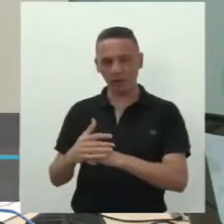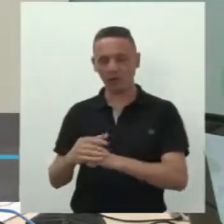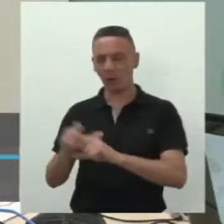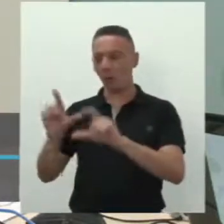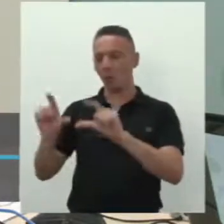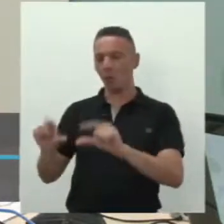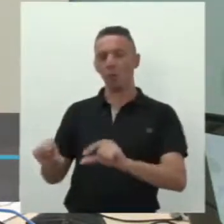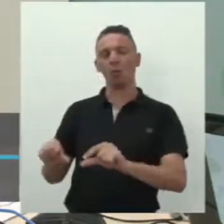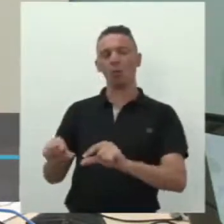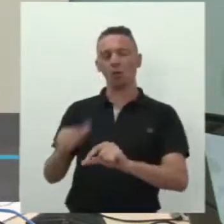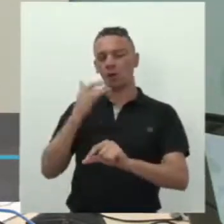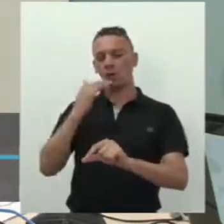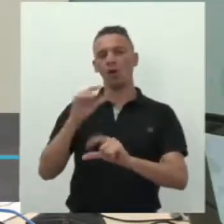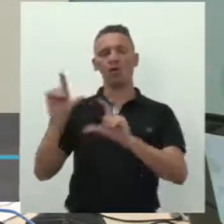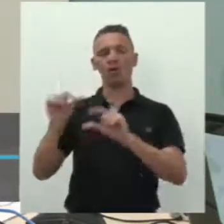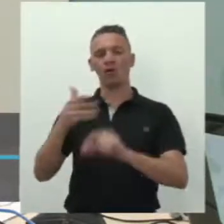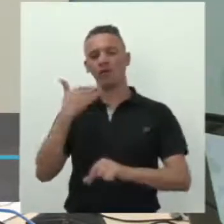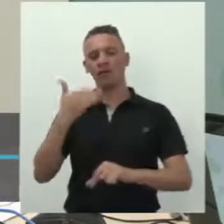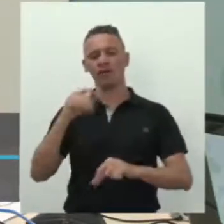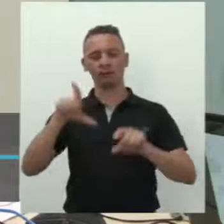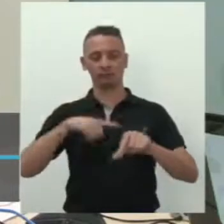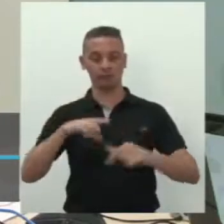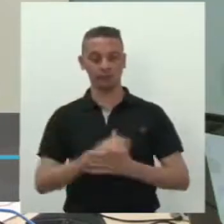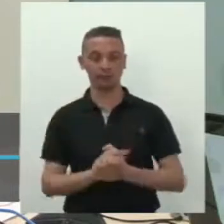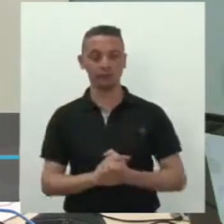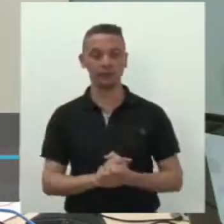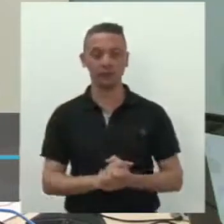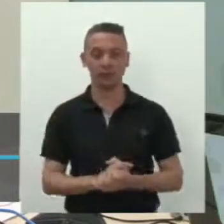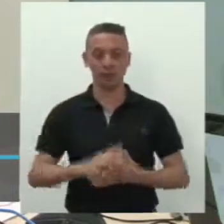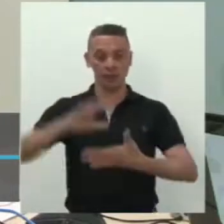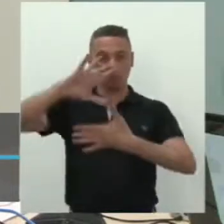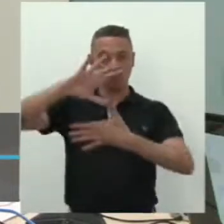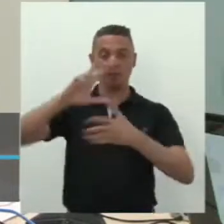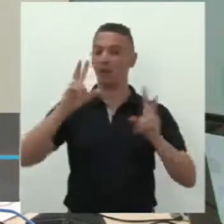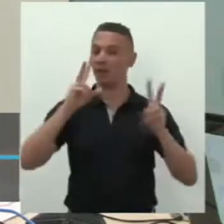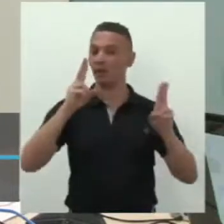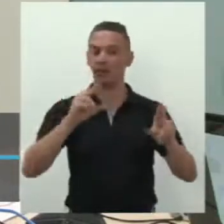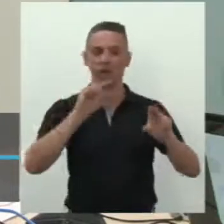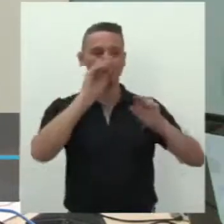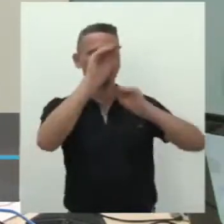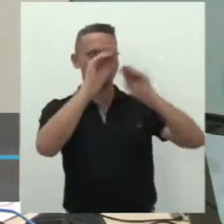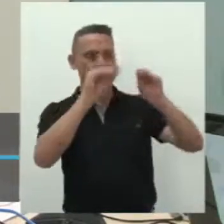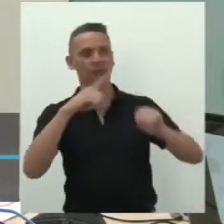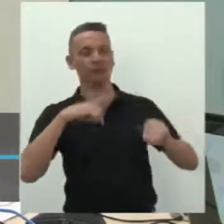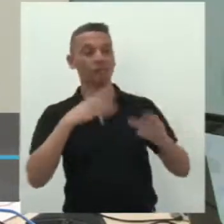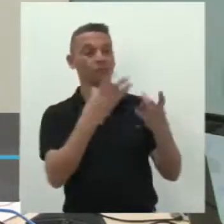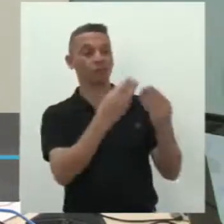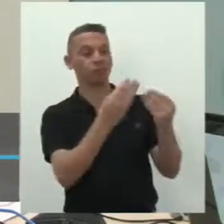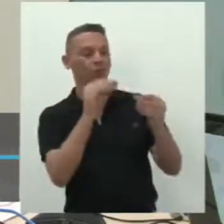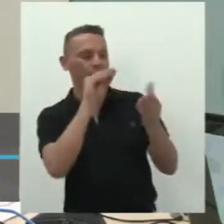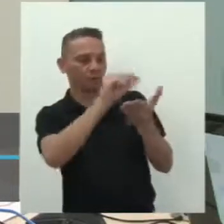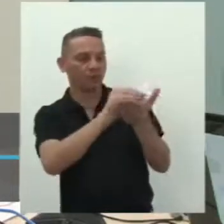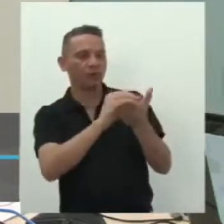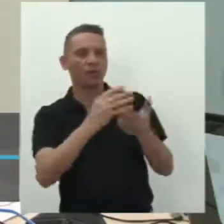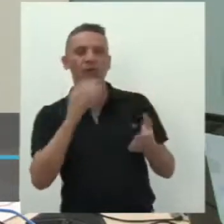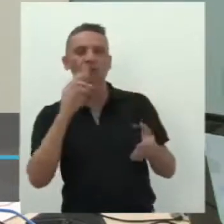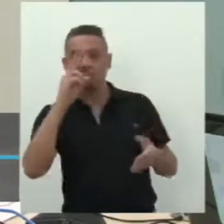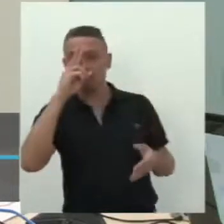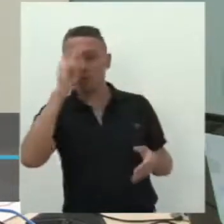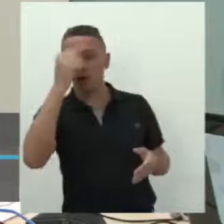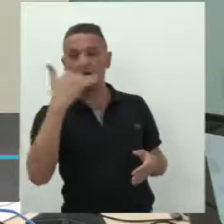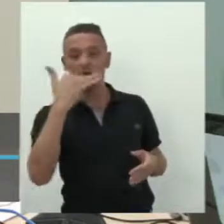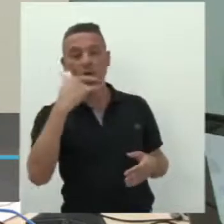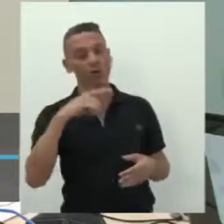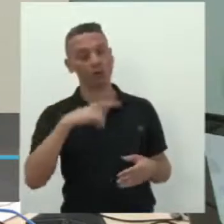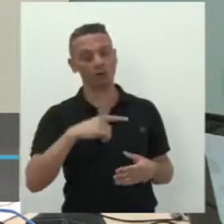é a mesma. Você pega um mapa, você fala pro programa lá, ó, nesse ponto aqui tem muita concentração. Você coloca uma cor quente,